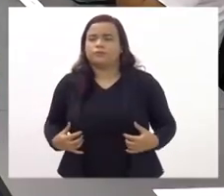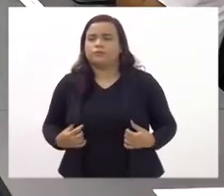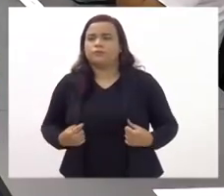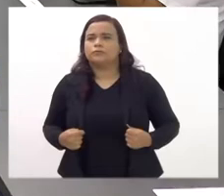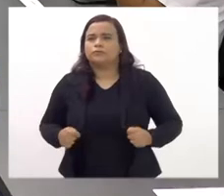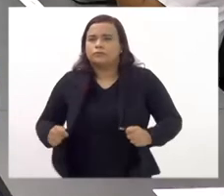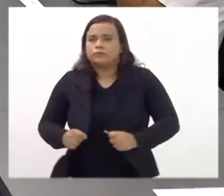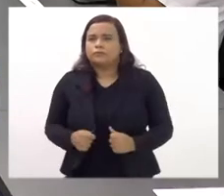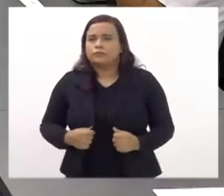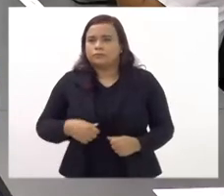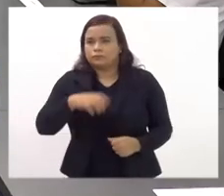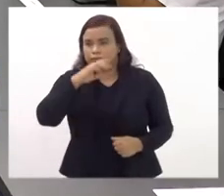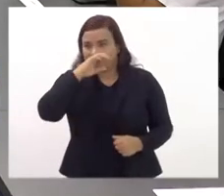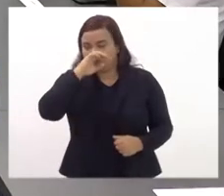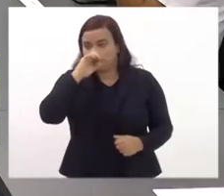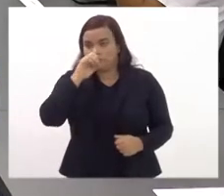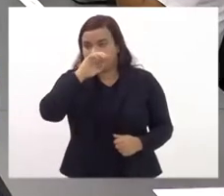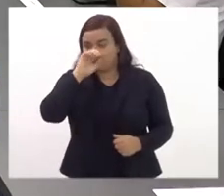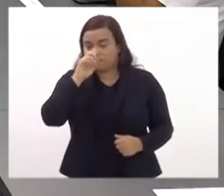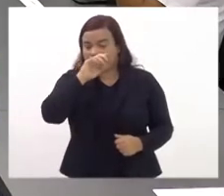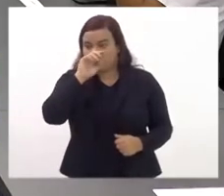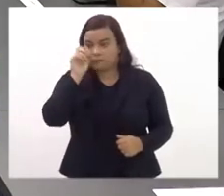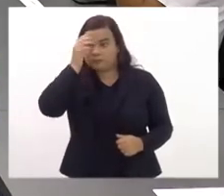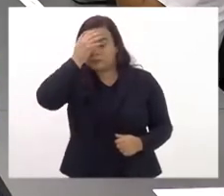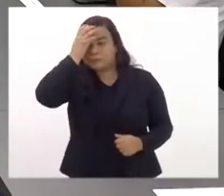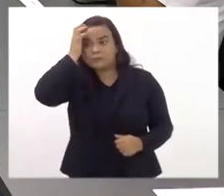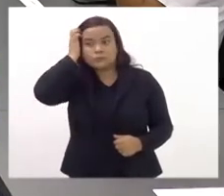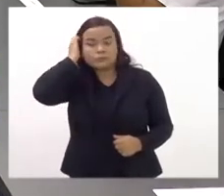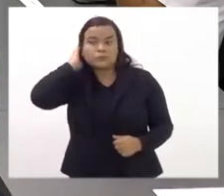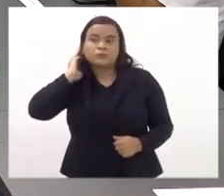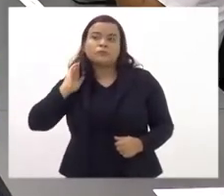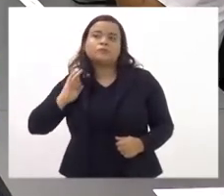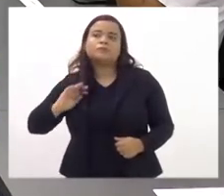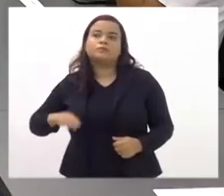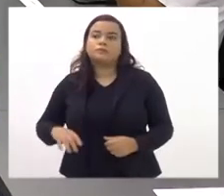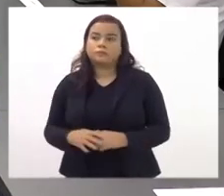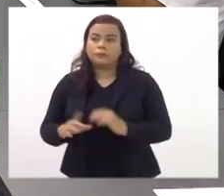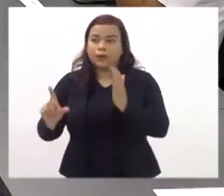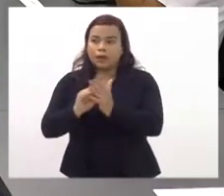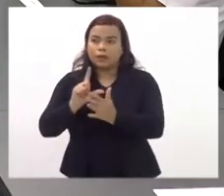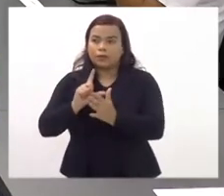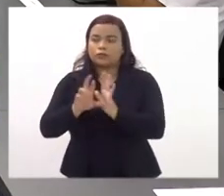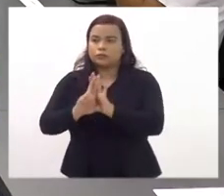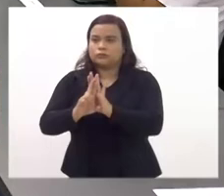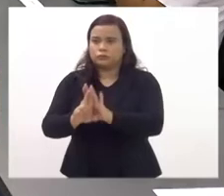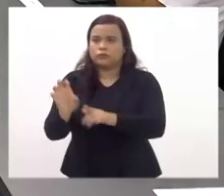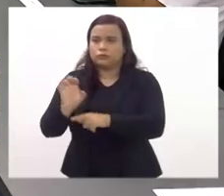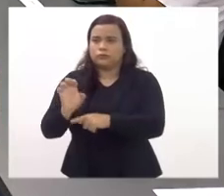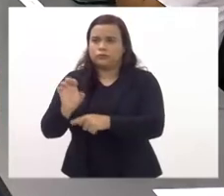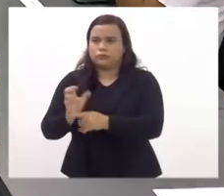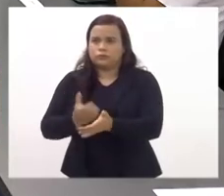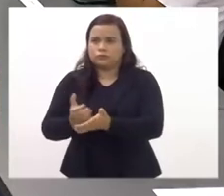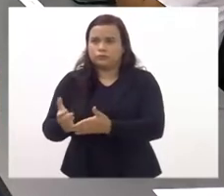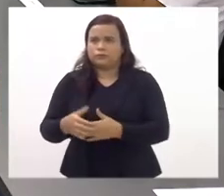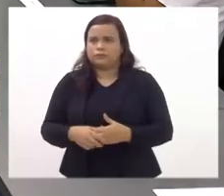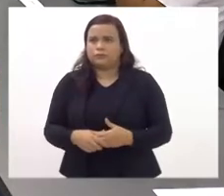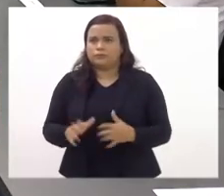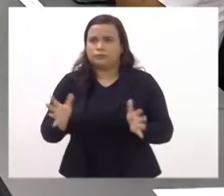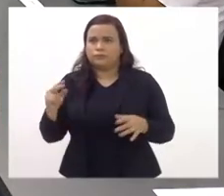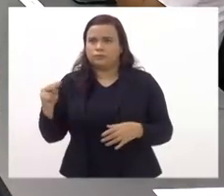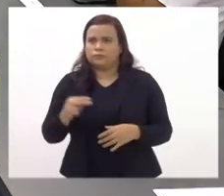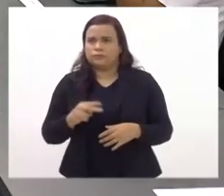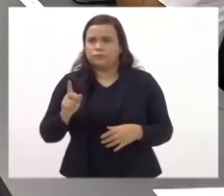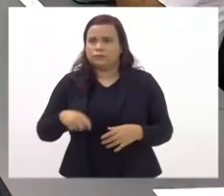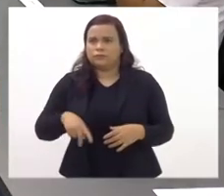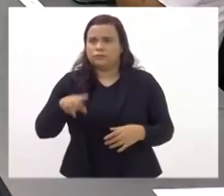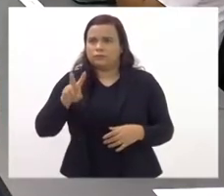chat, antes da gente passar a palavra aí para as representações do Estado. Tá bom? Já vi aqui que o Vitor,